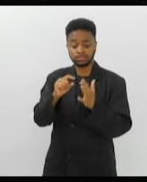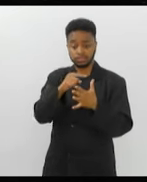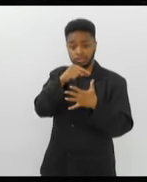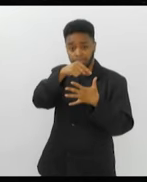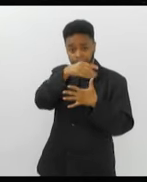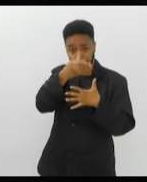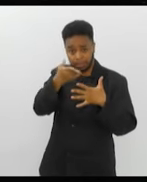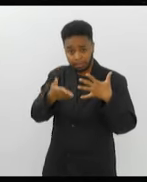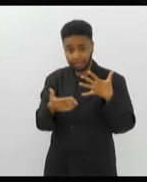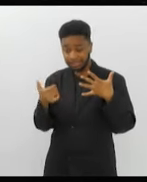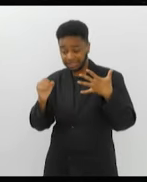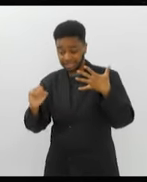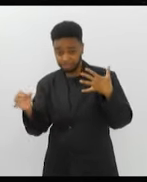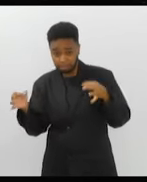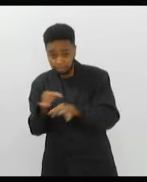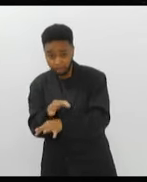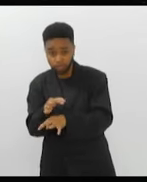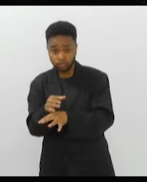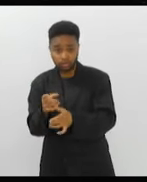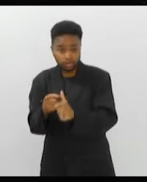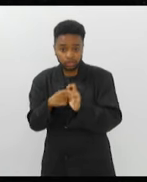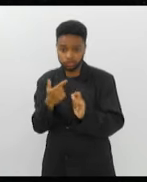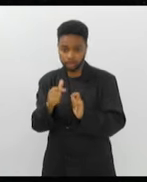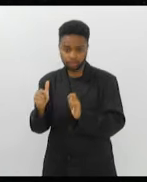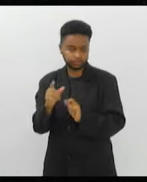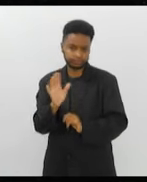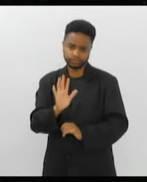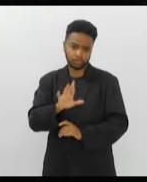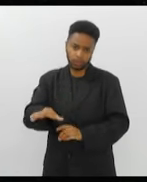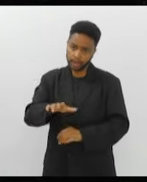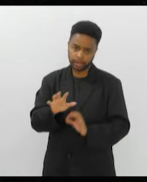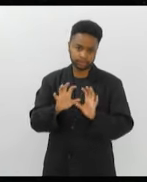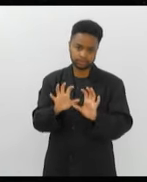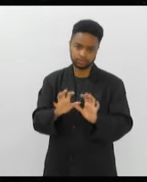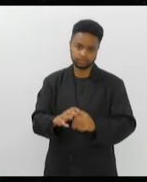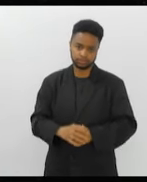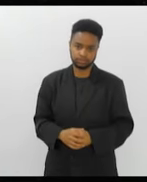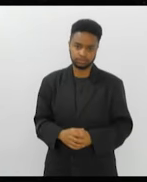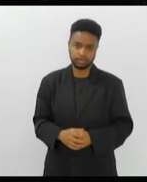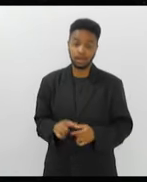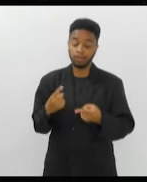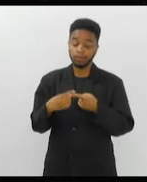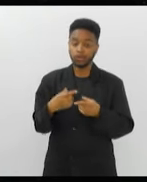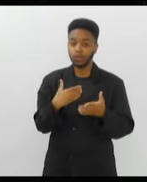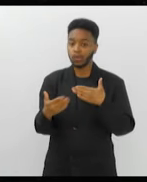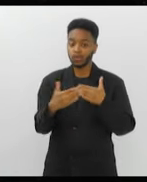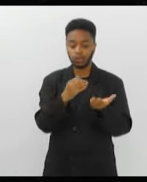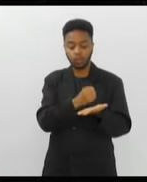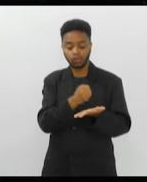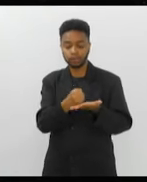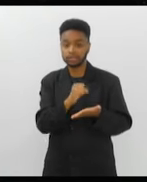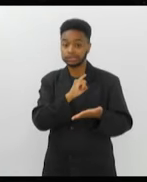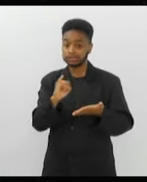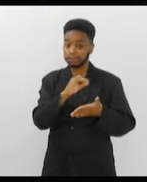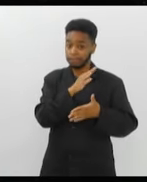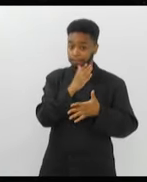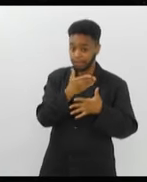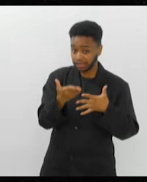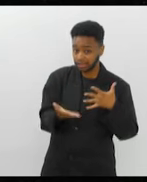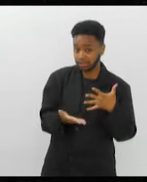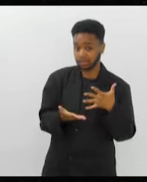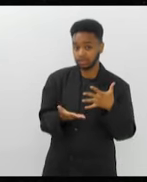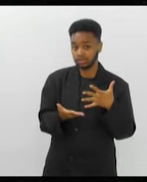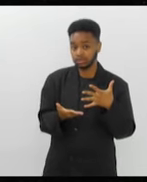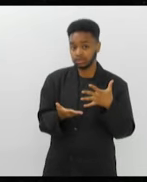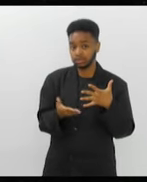parcela. Então, senão é o pressuposto de qualquer contrato de parcelamento, que você